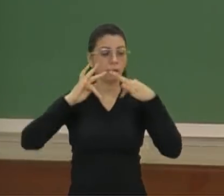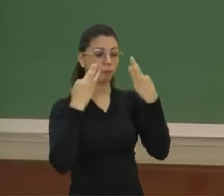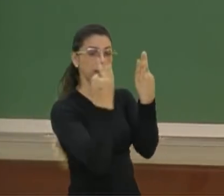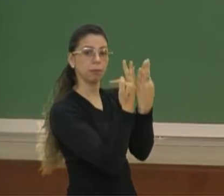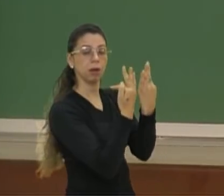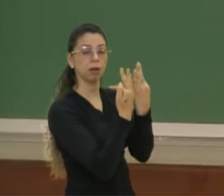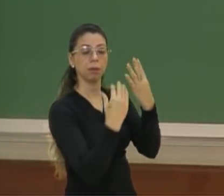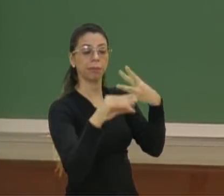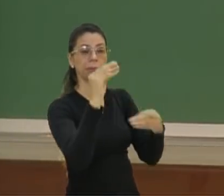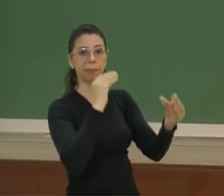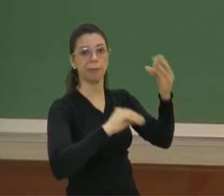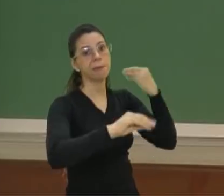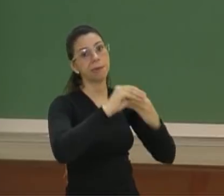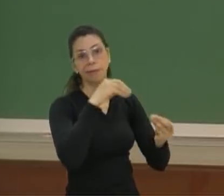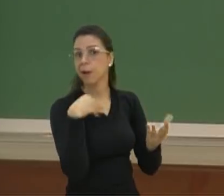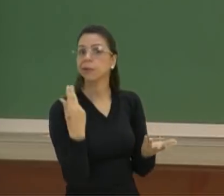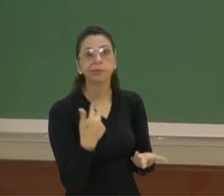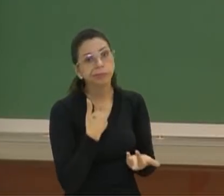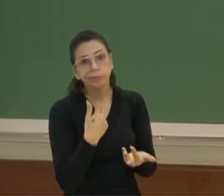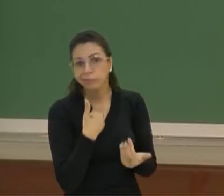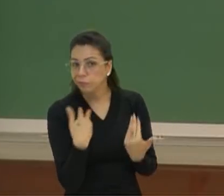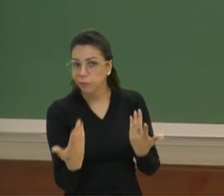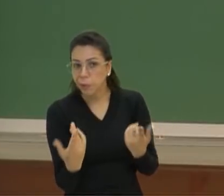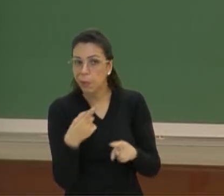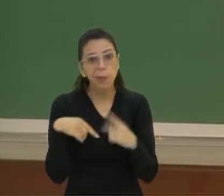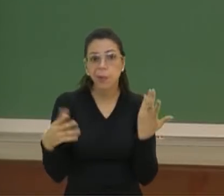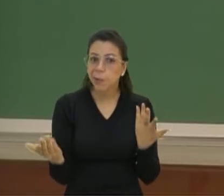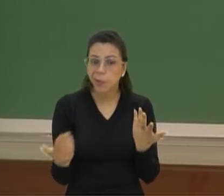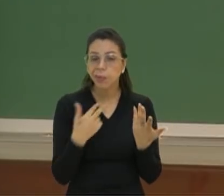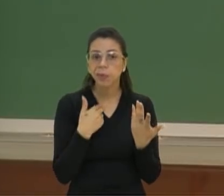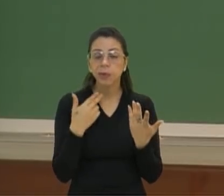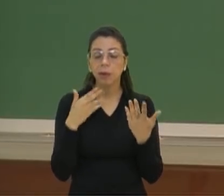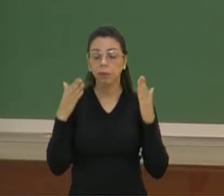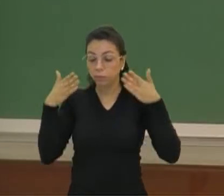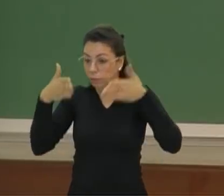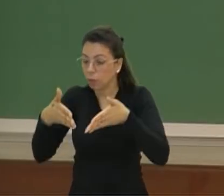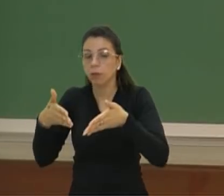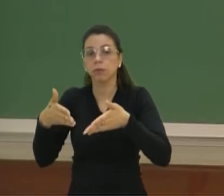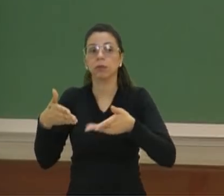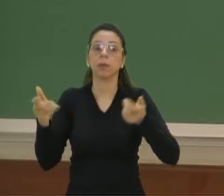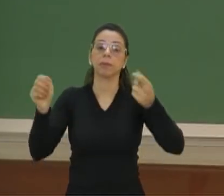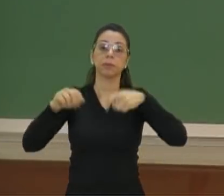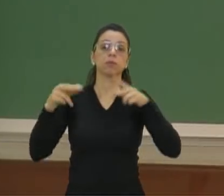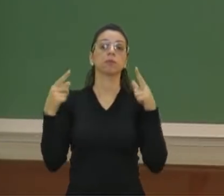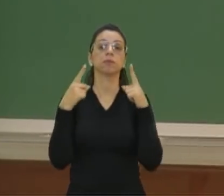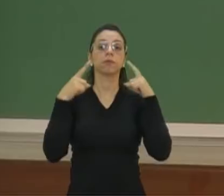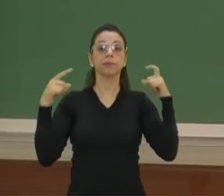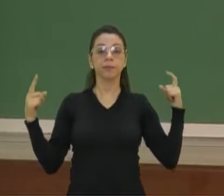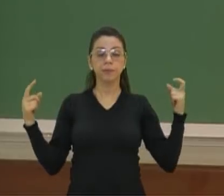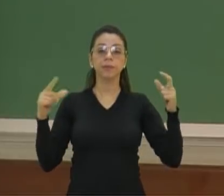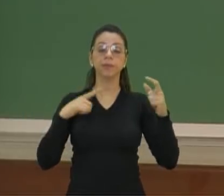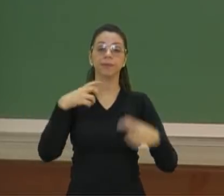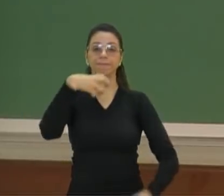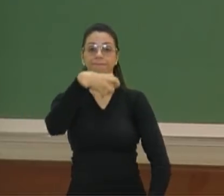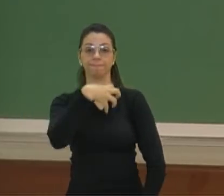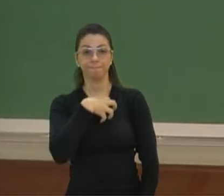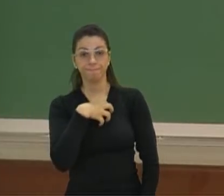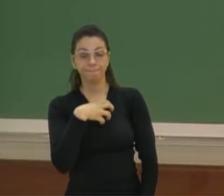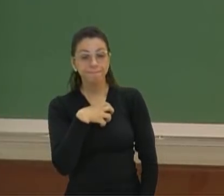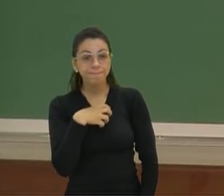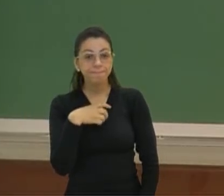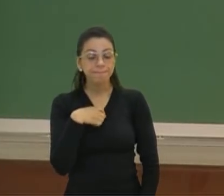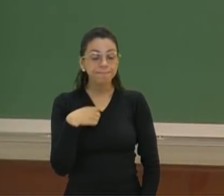e os seus parentes? Então, você não vai conseguir se concentrar. Percebam como os sentidos